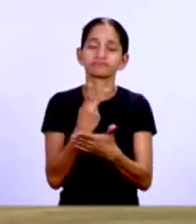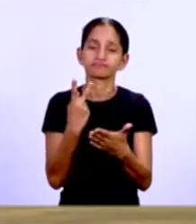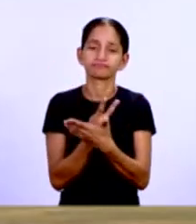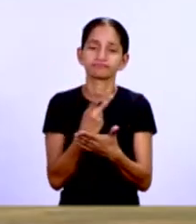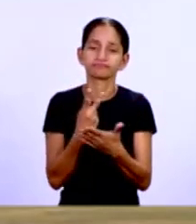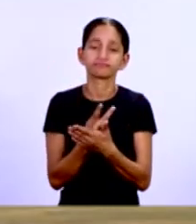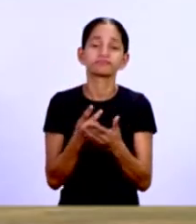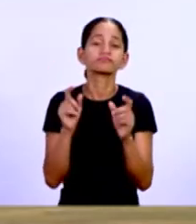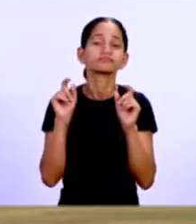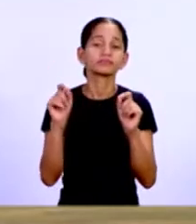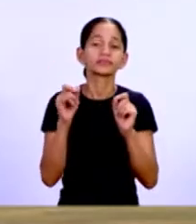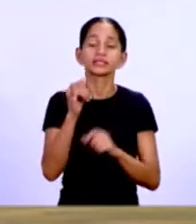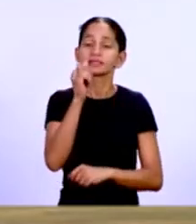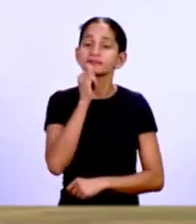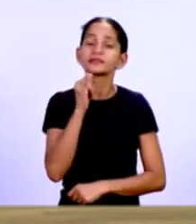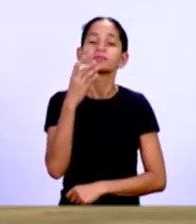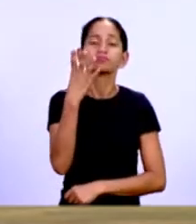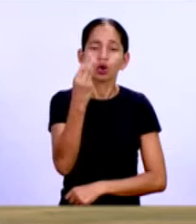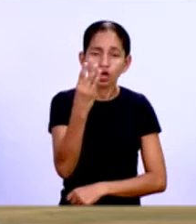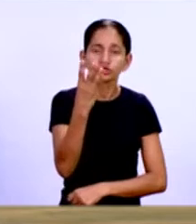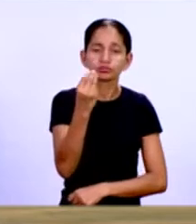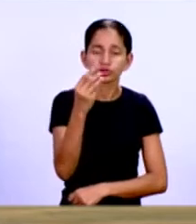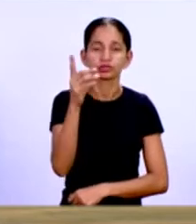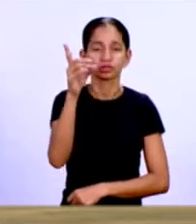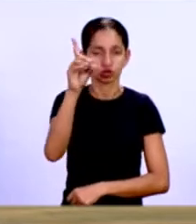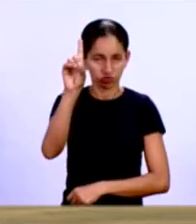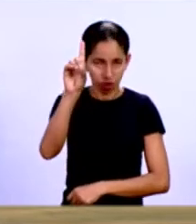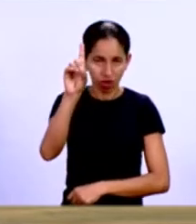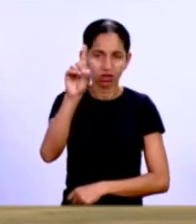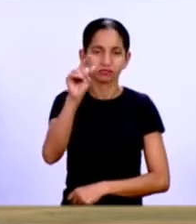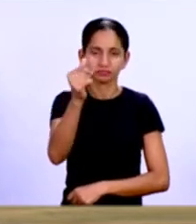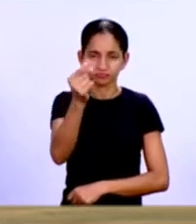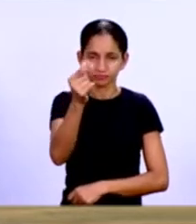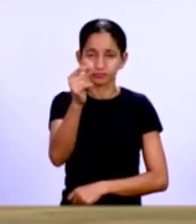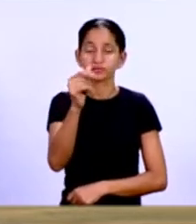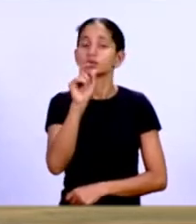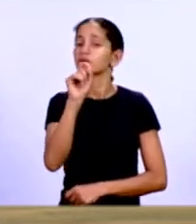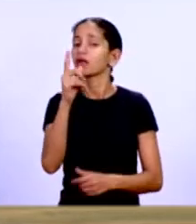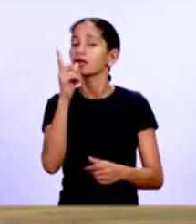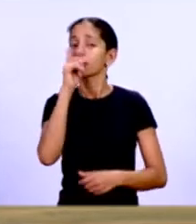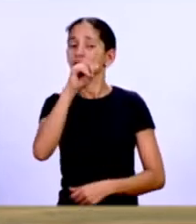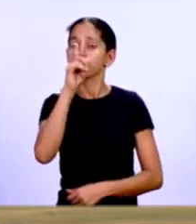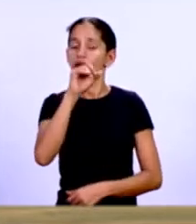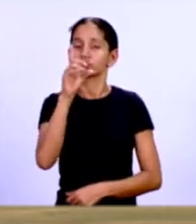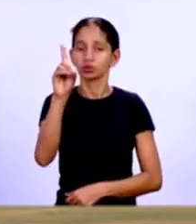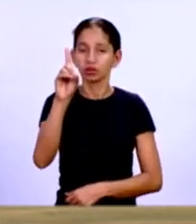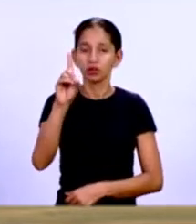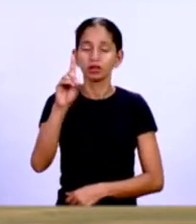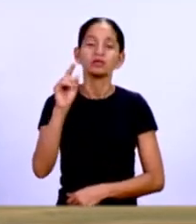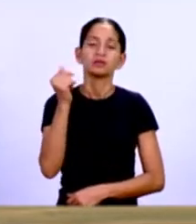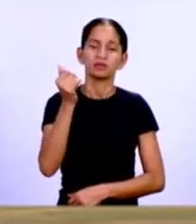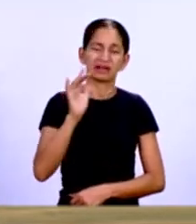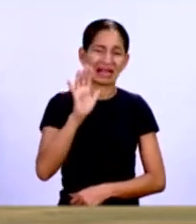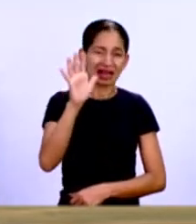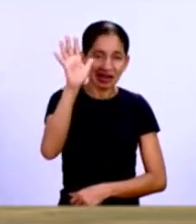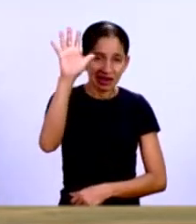estamos utilizando muito o exemplo do dólar, né, da variação do dólar. O que pode dar errado é o dólar subir muito ou subir mais do que você